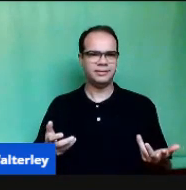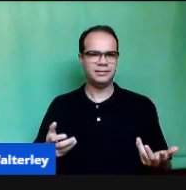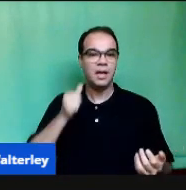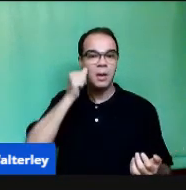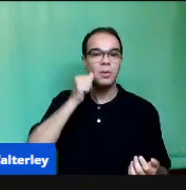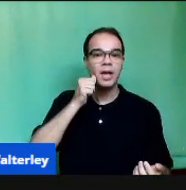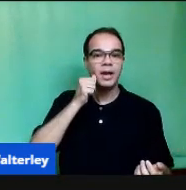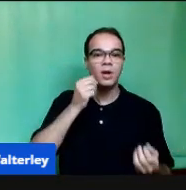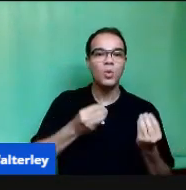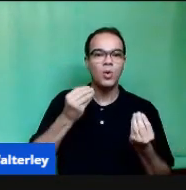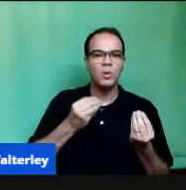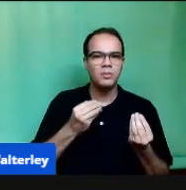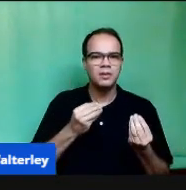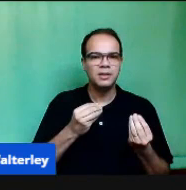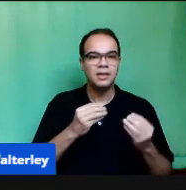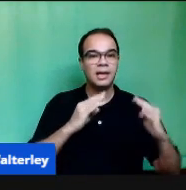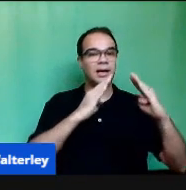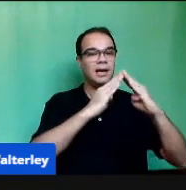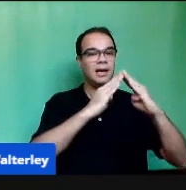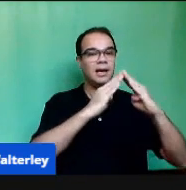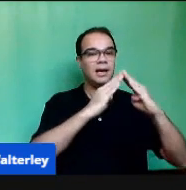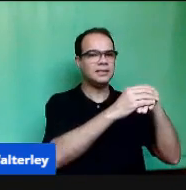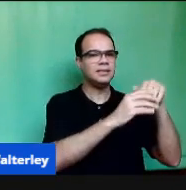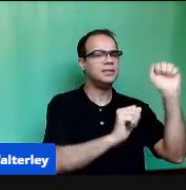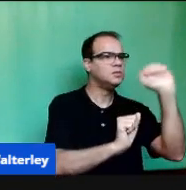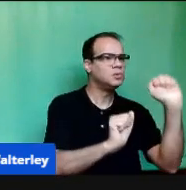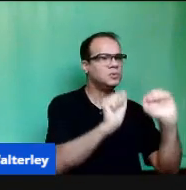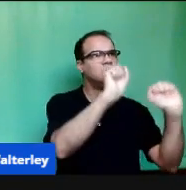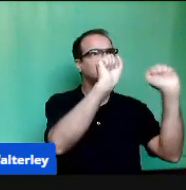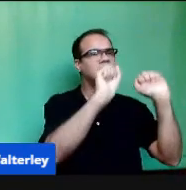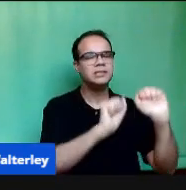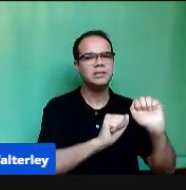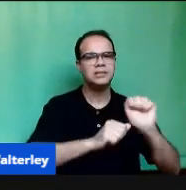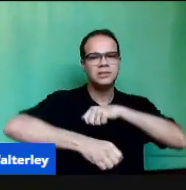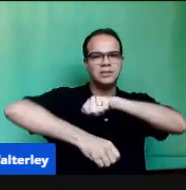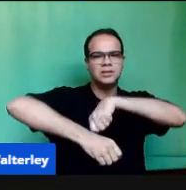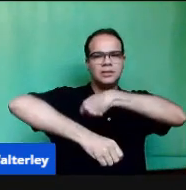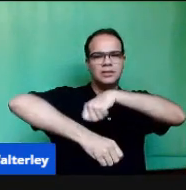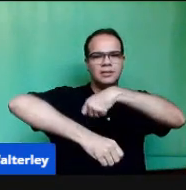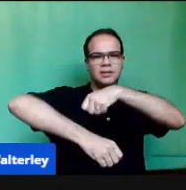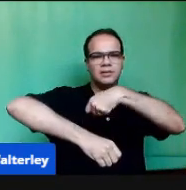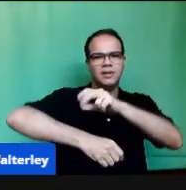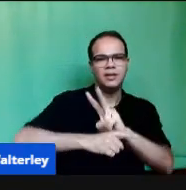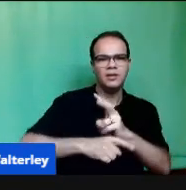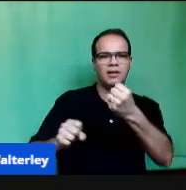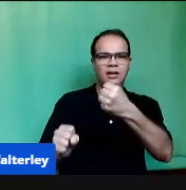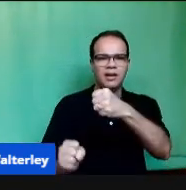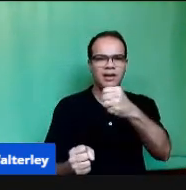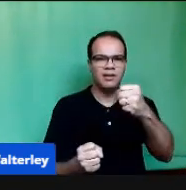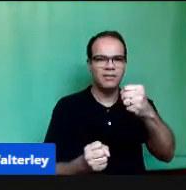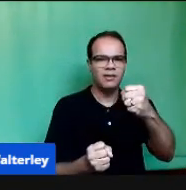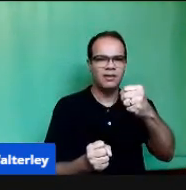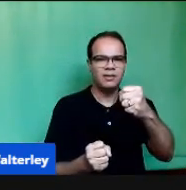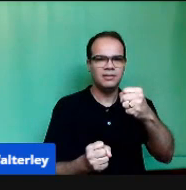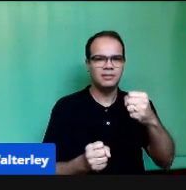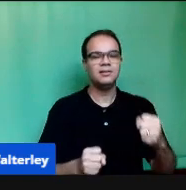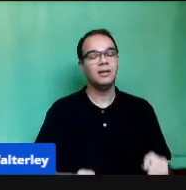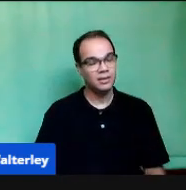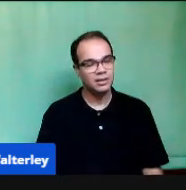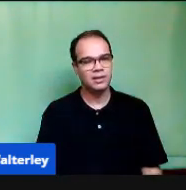de casa, submissa, que gosta de cozinhar, que gosta de cuidar da família. Veja, não tem